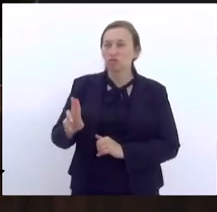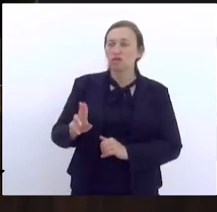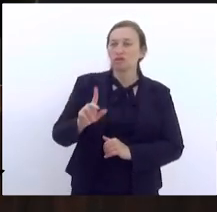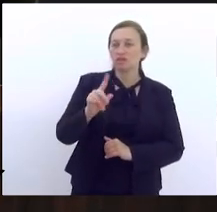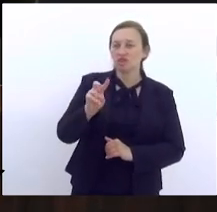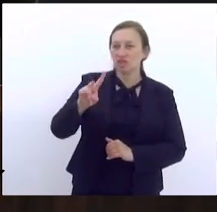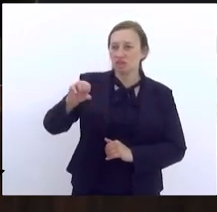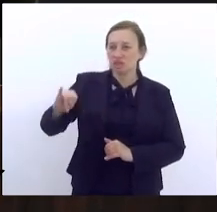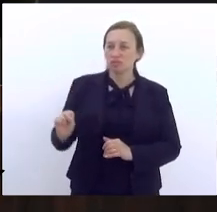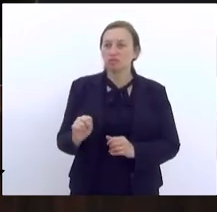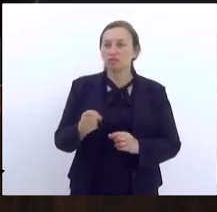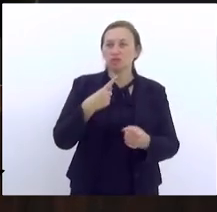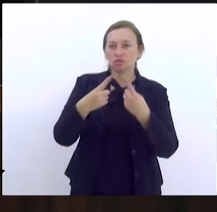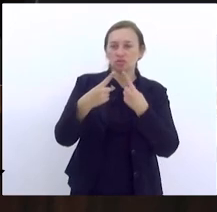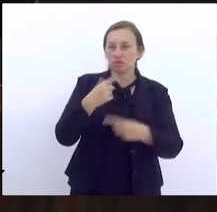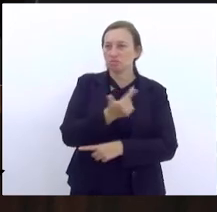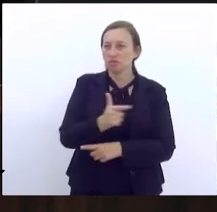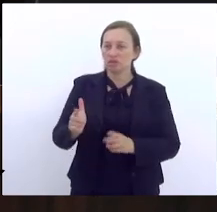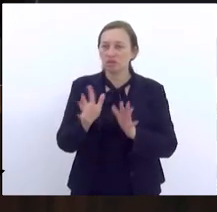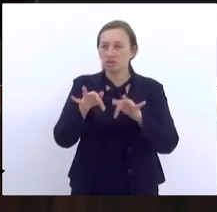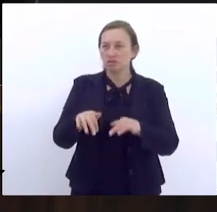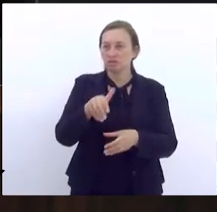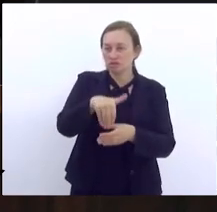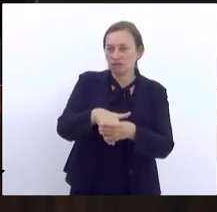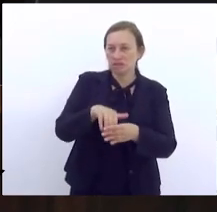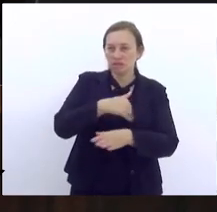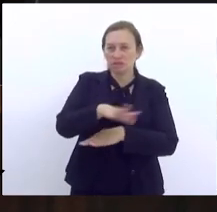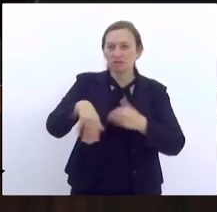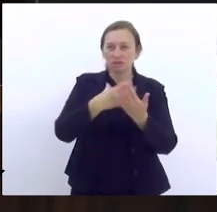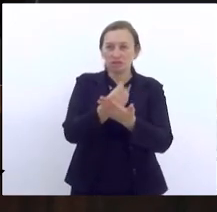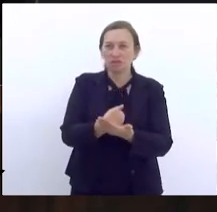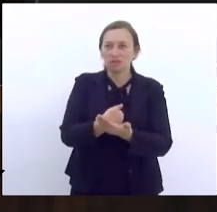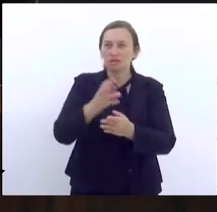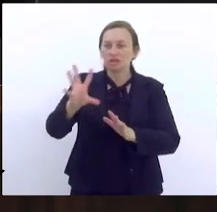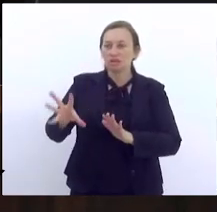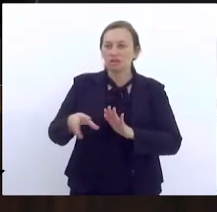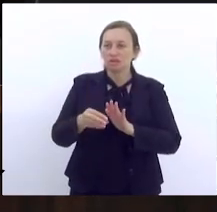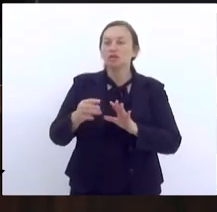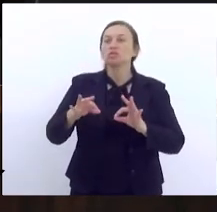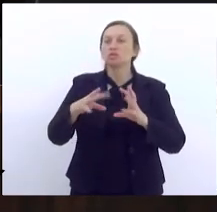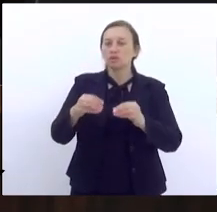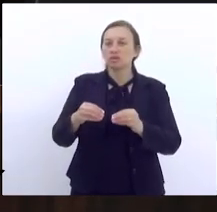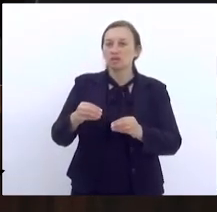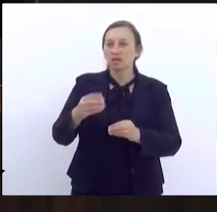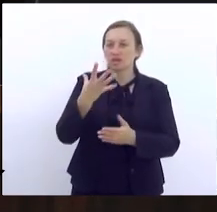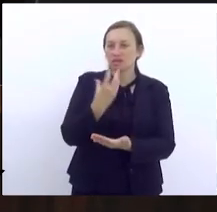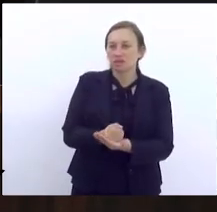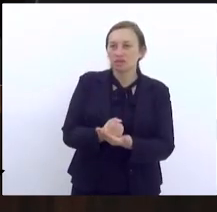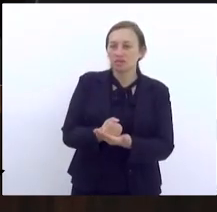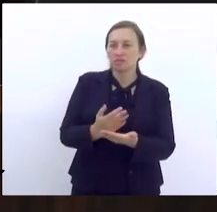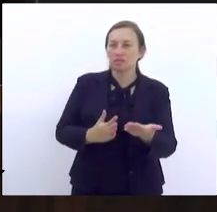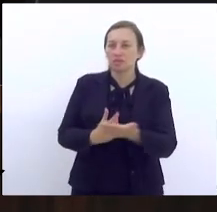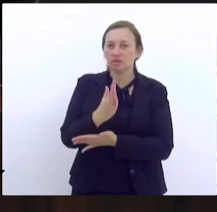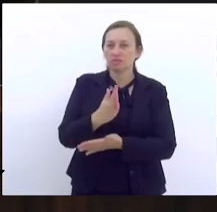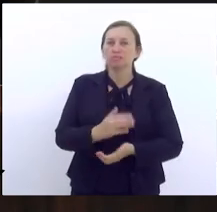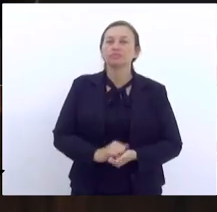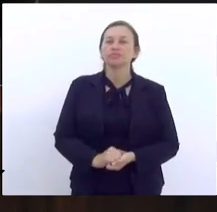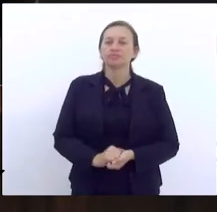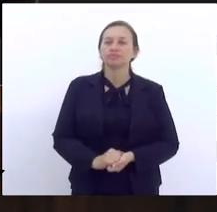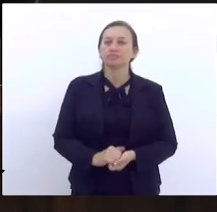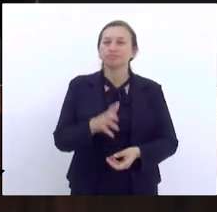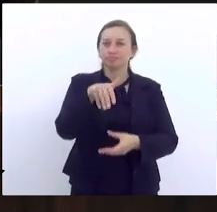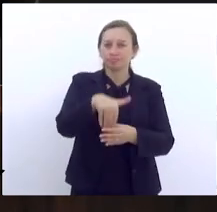discussão em votação as emendas da ccj senhores que a própria maneiros Como estão aprovado